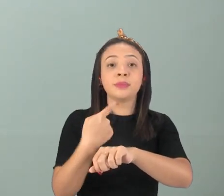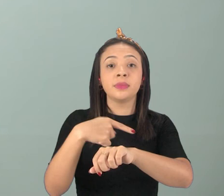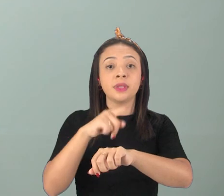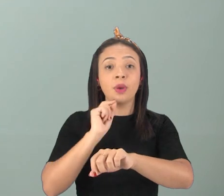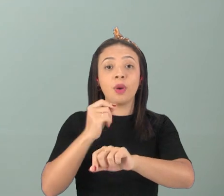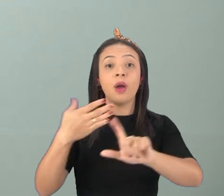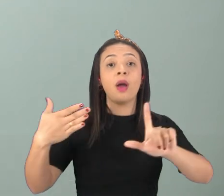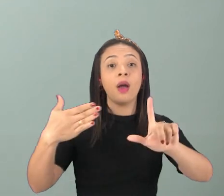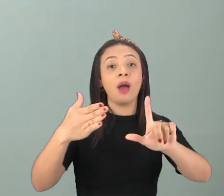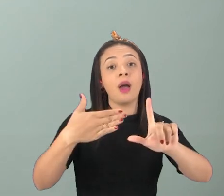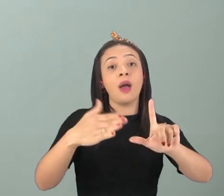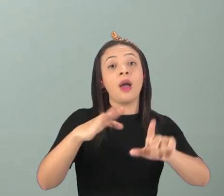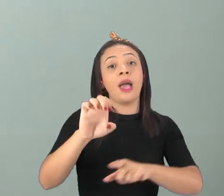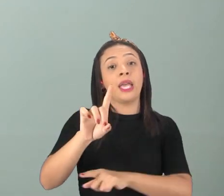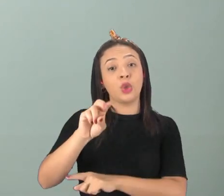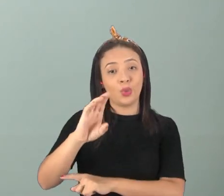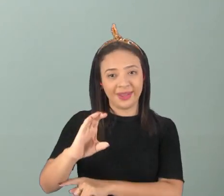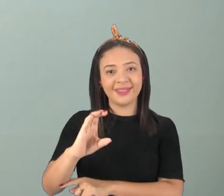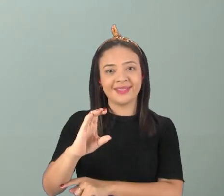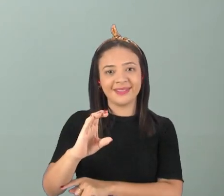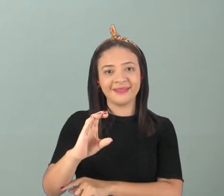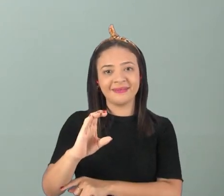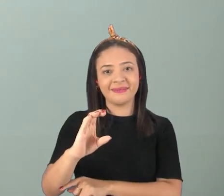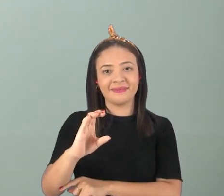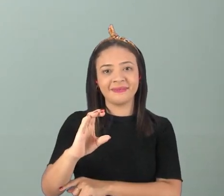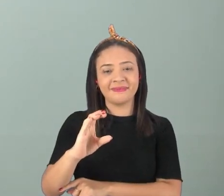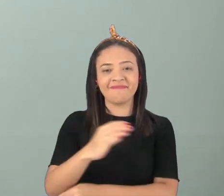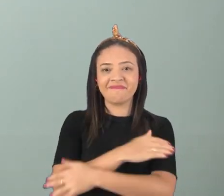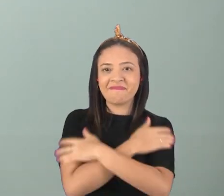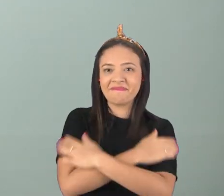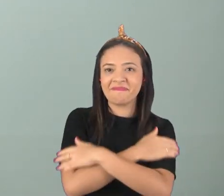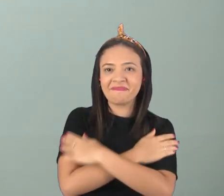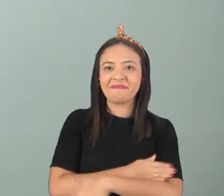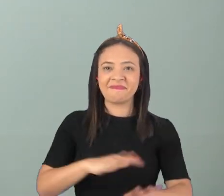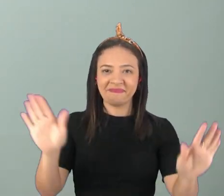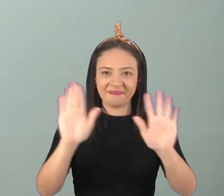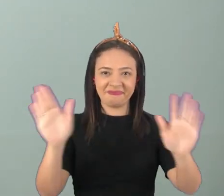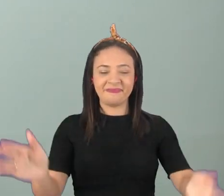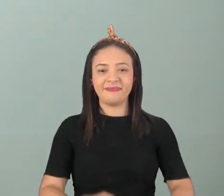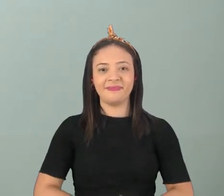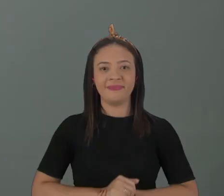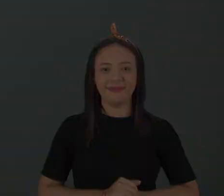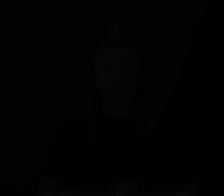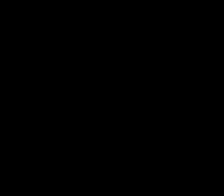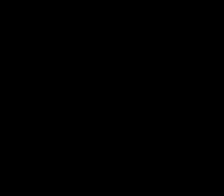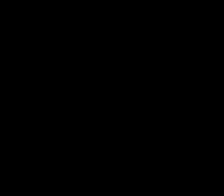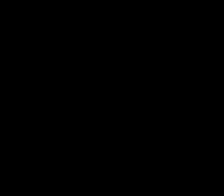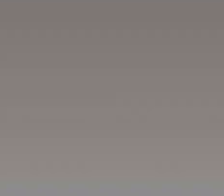basta acessar a plataforma Eduque. Um abraço e até a próxima!